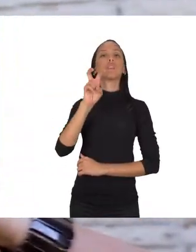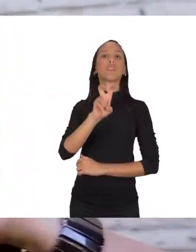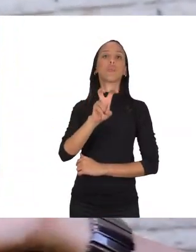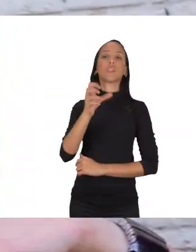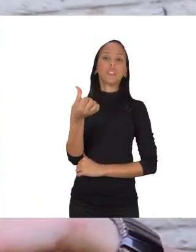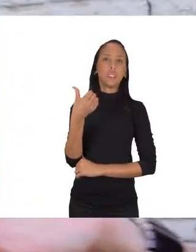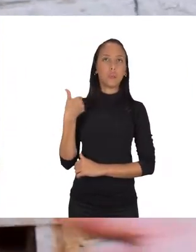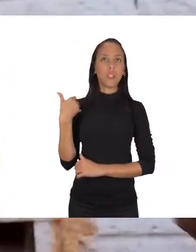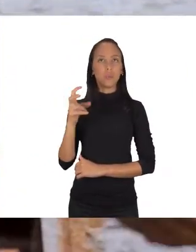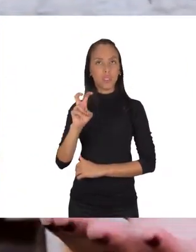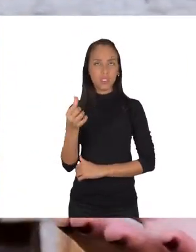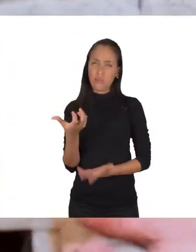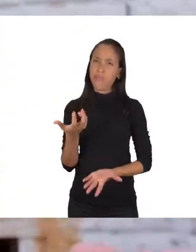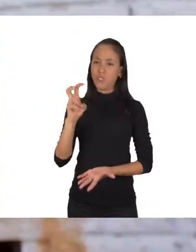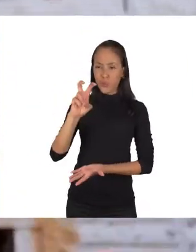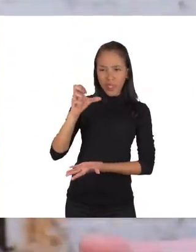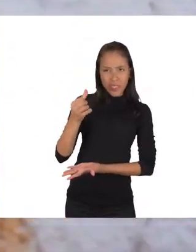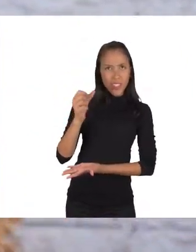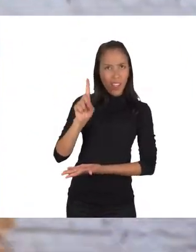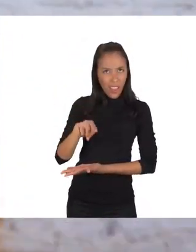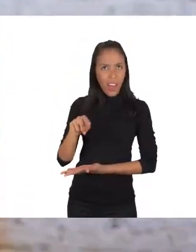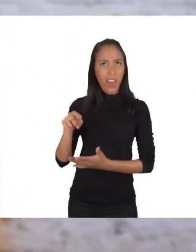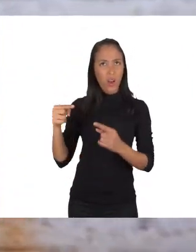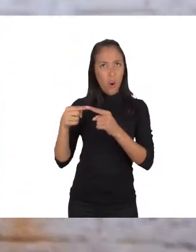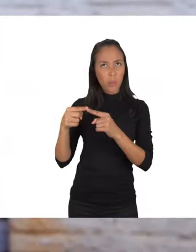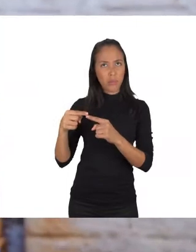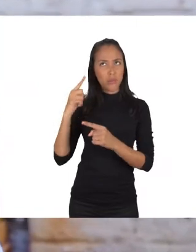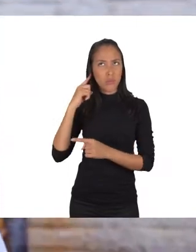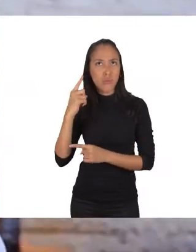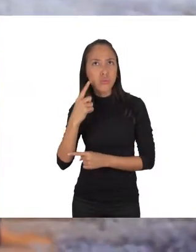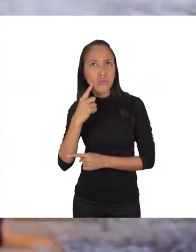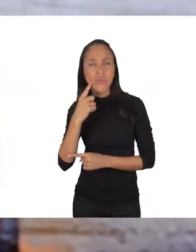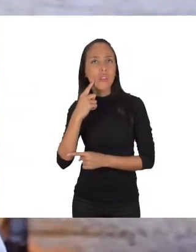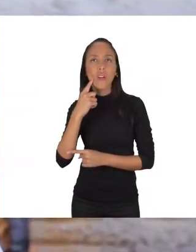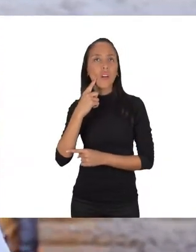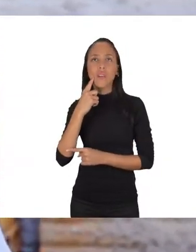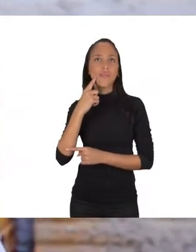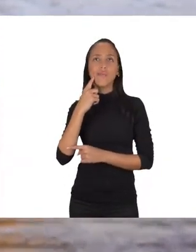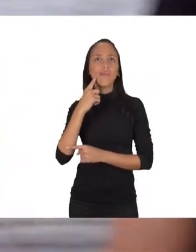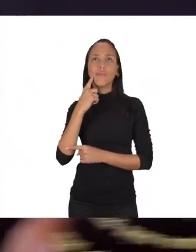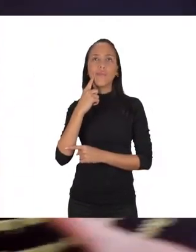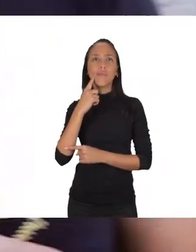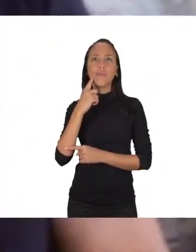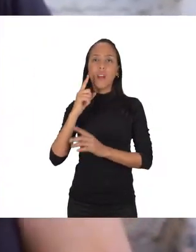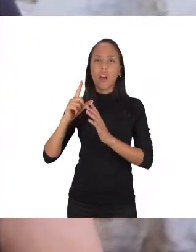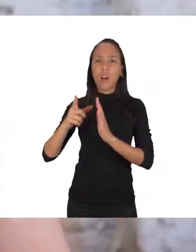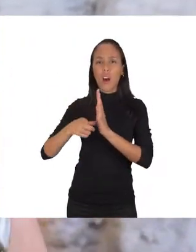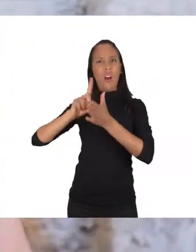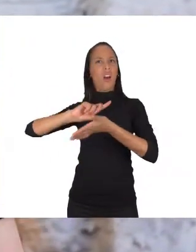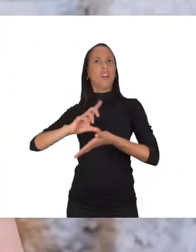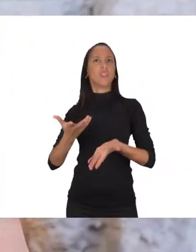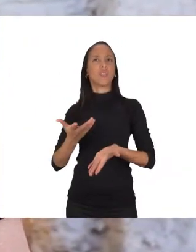56 anos. Né? Não é uma idade para estar surdo, né? E aí ele vai atuando no sistema nervoso, né?